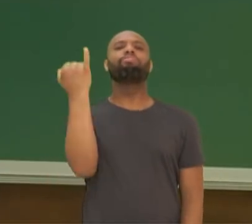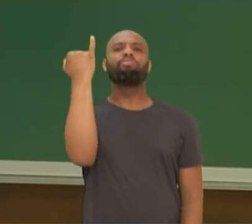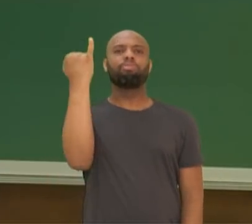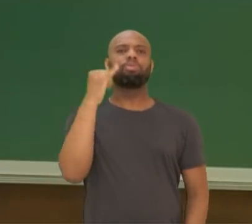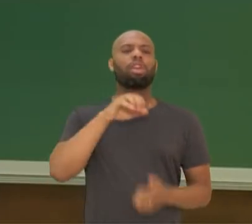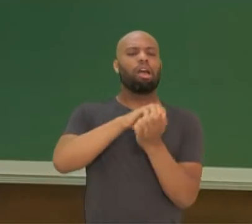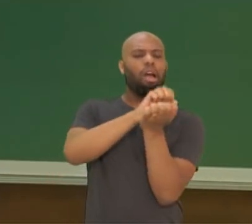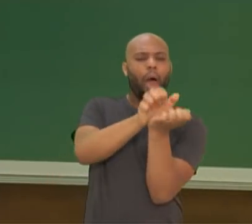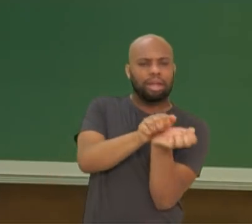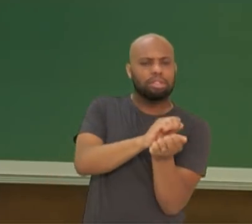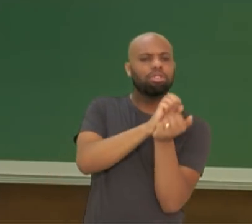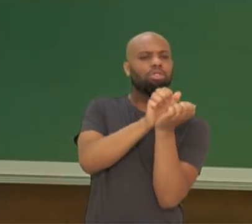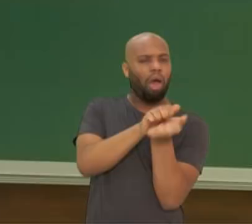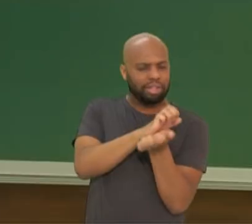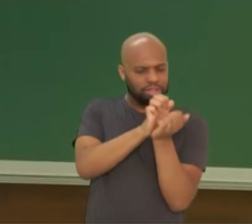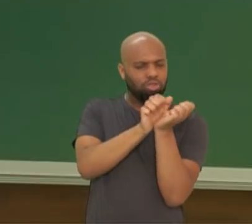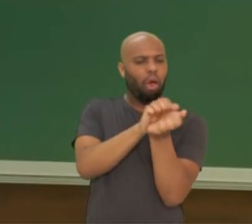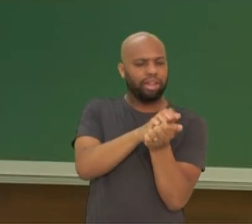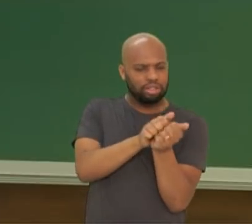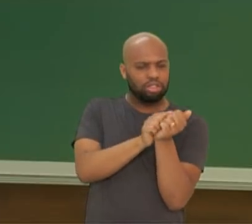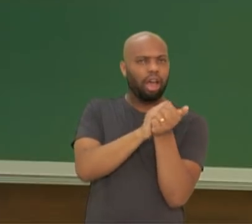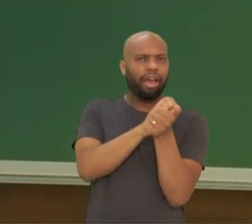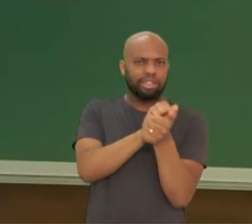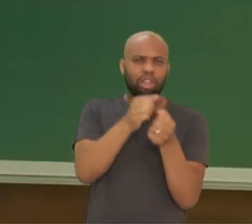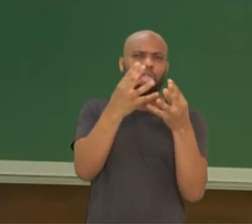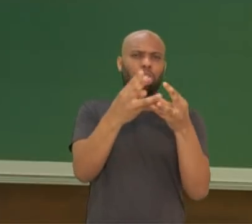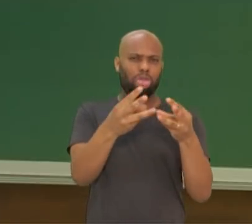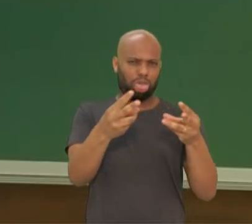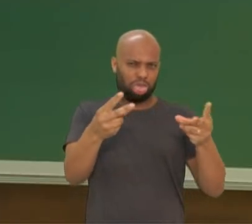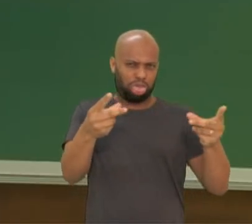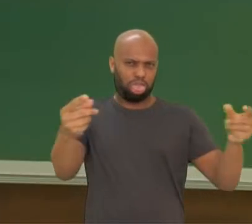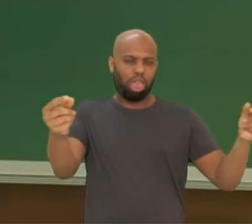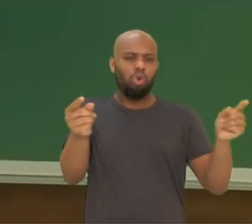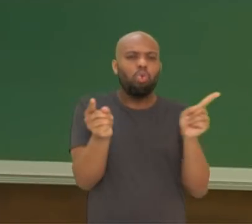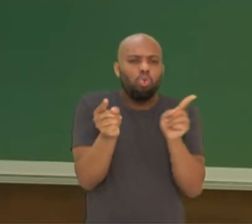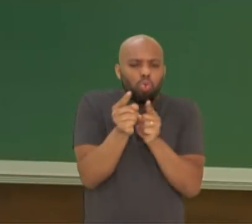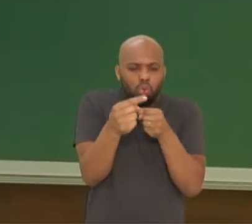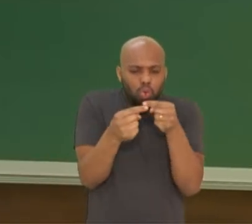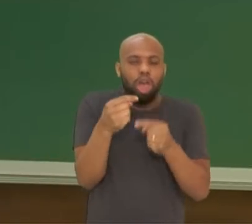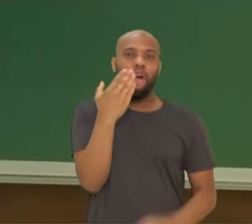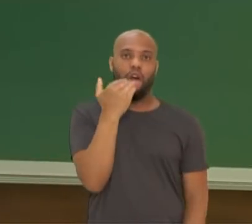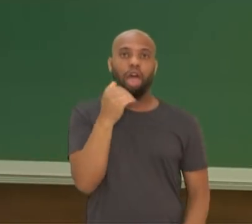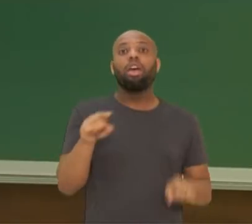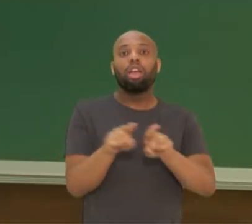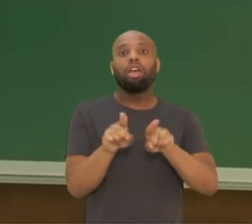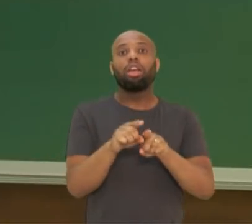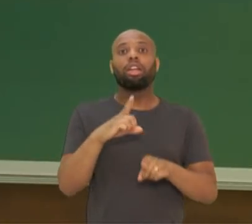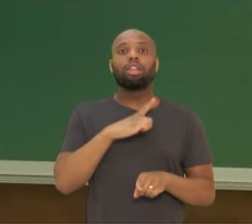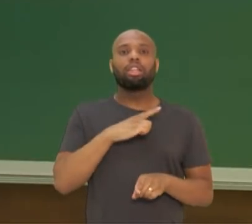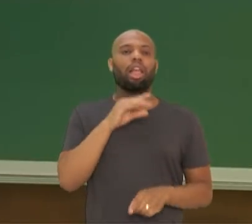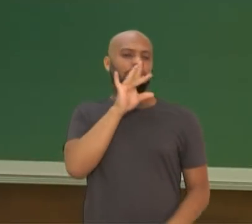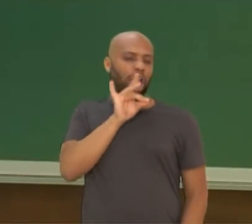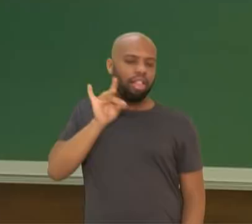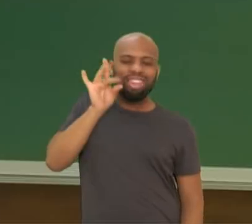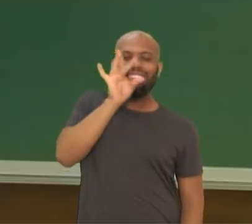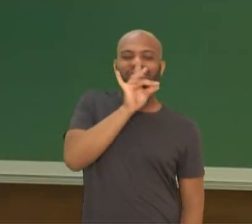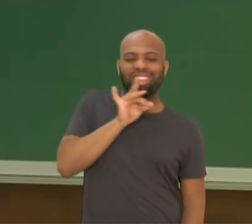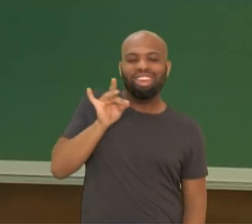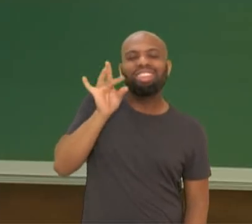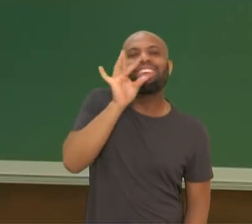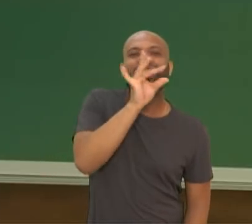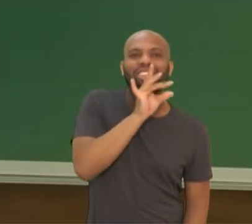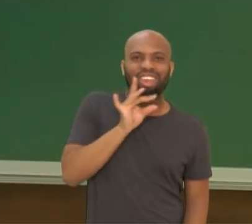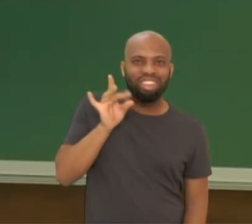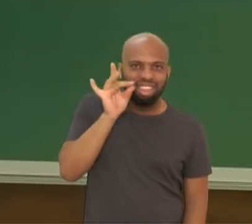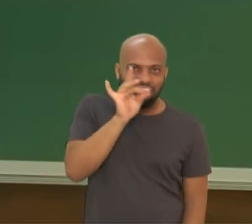a mastigação, que vai triturar, diminuir o tamanho dos alimentos, e a ensalivação. Quer dizer o quê?